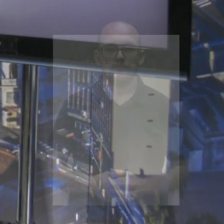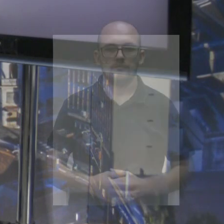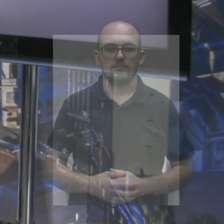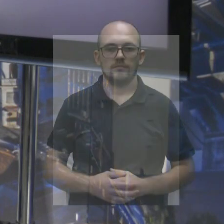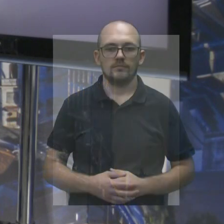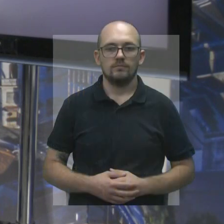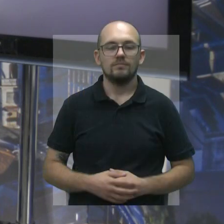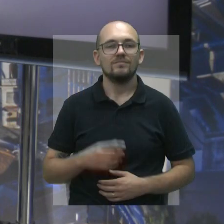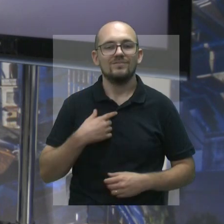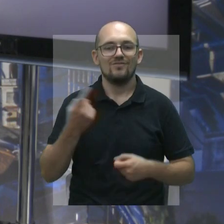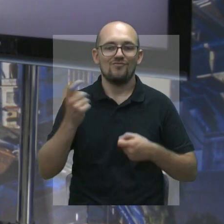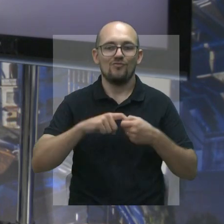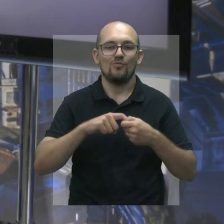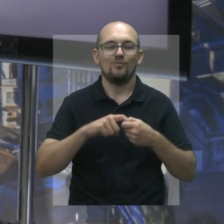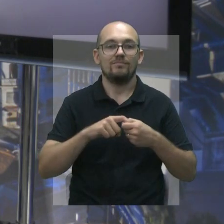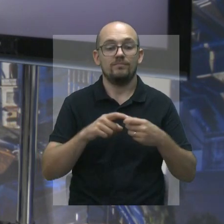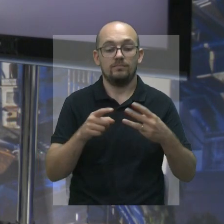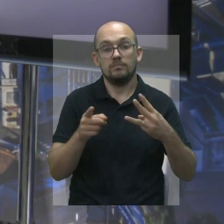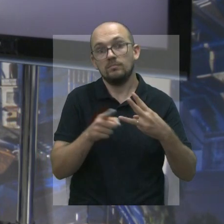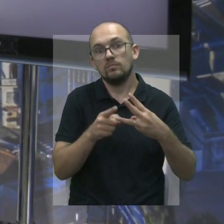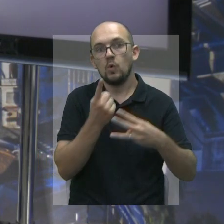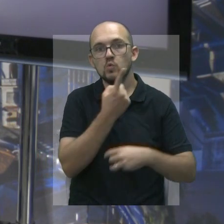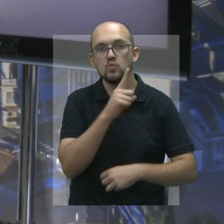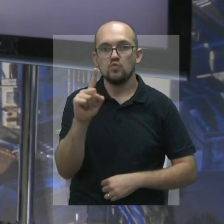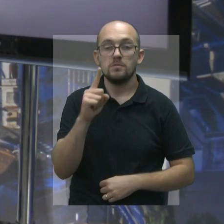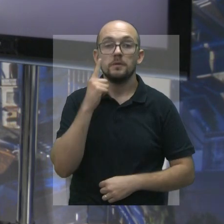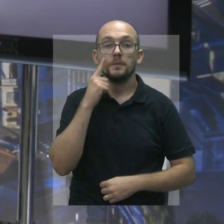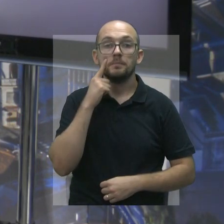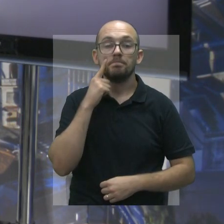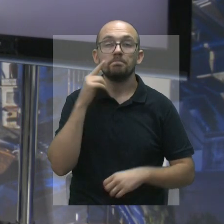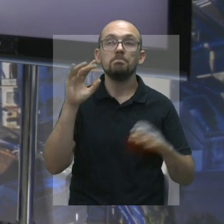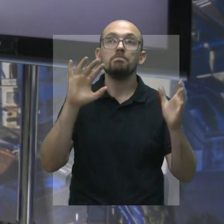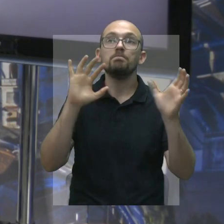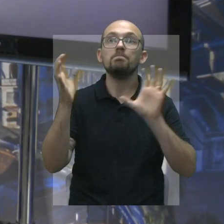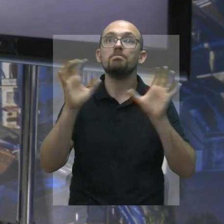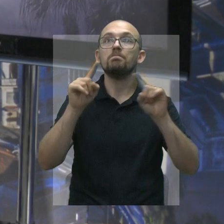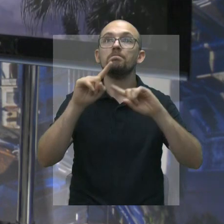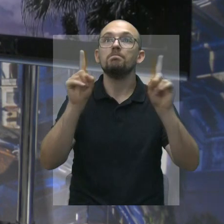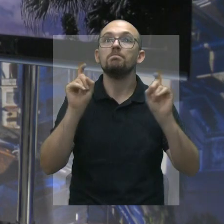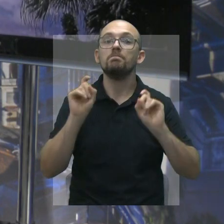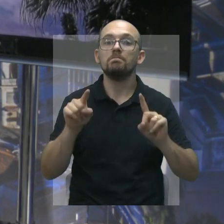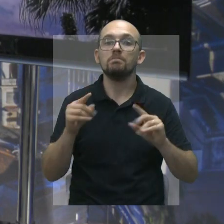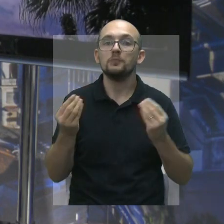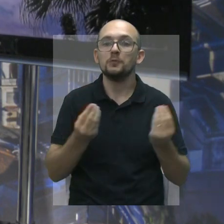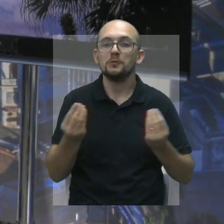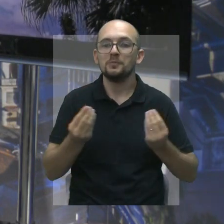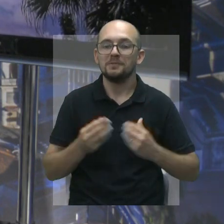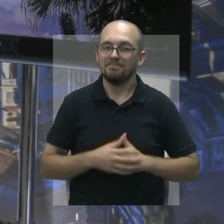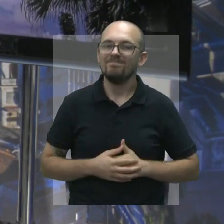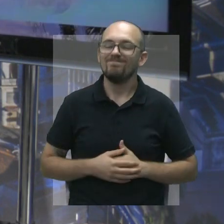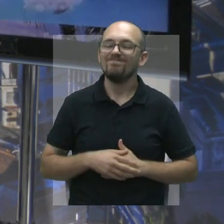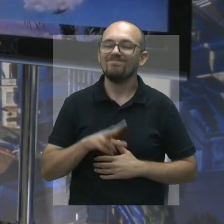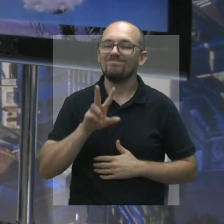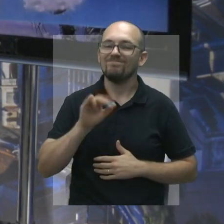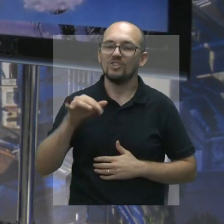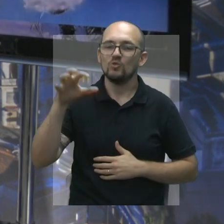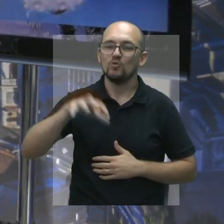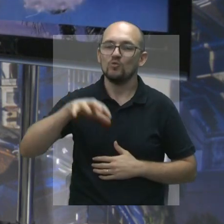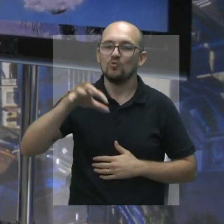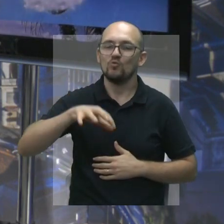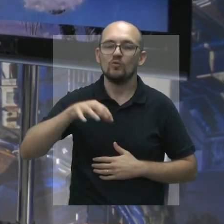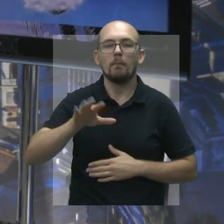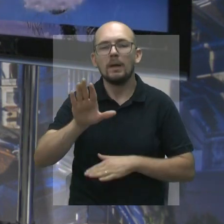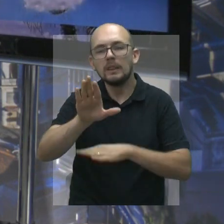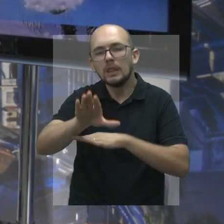Estamos de volta com o último bloco do Jaú em Foco. Vamos ver como é que vai ficar o tempo para este fim de semana. Olha, deve vir chuva sempre no período